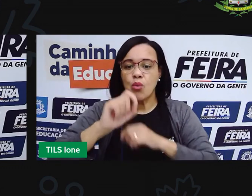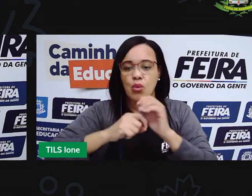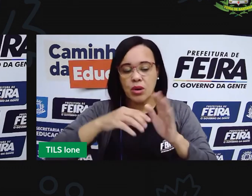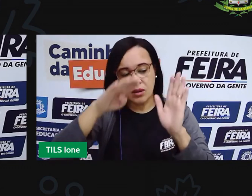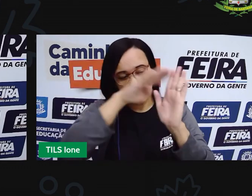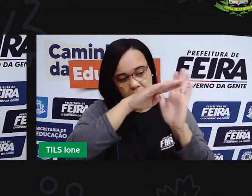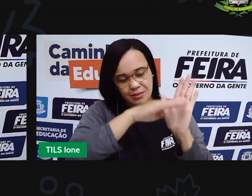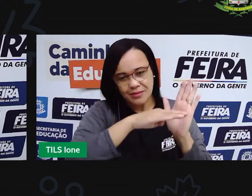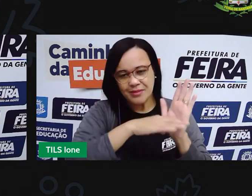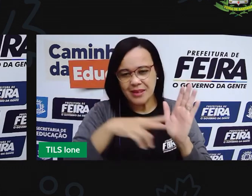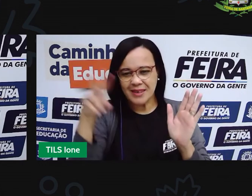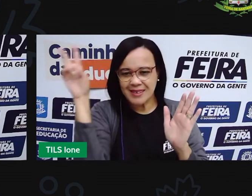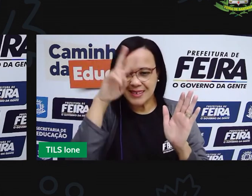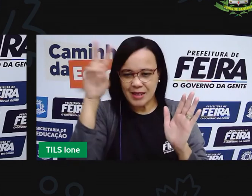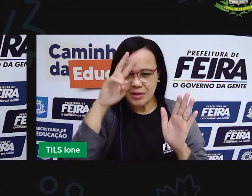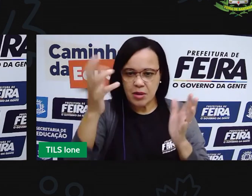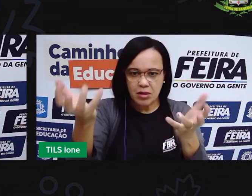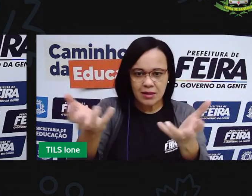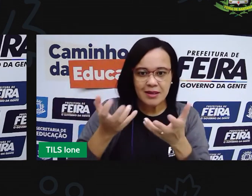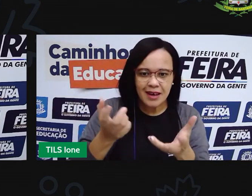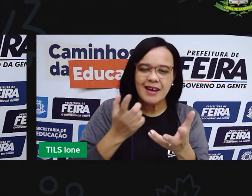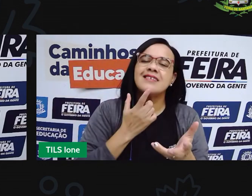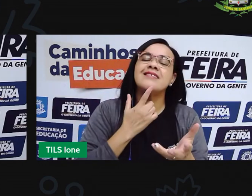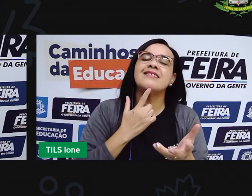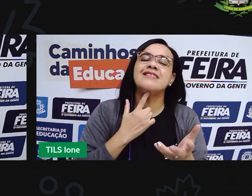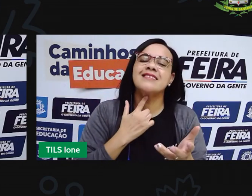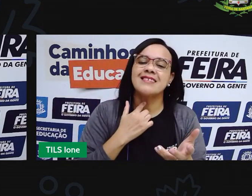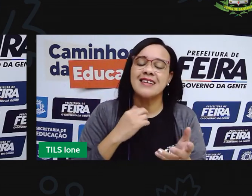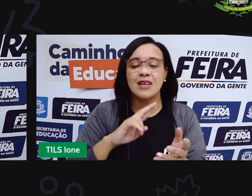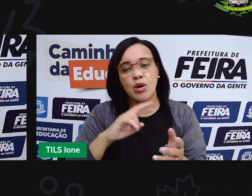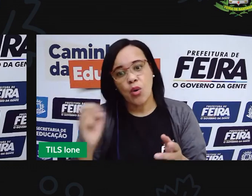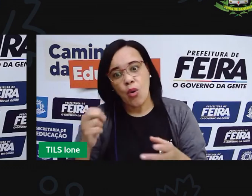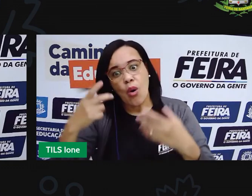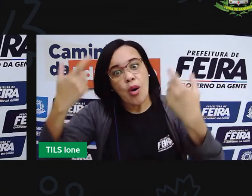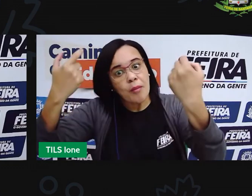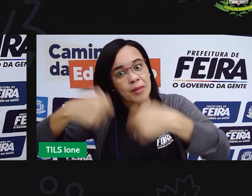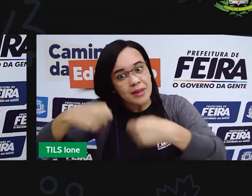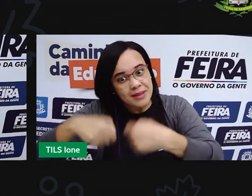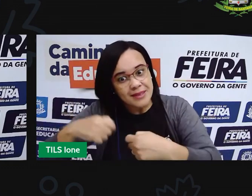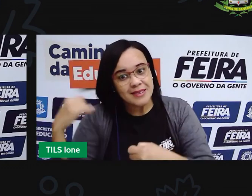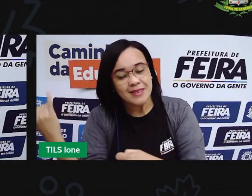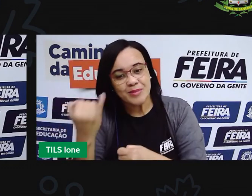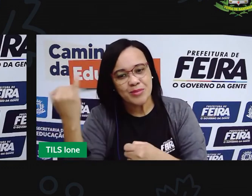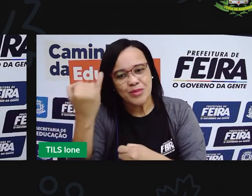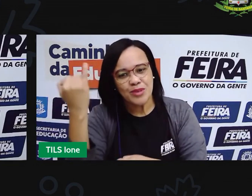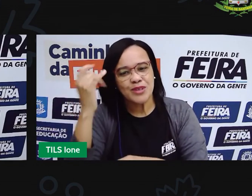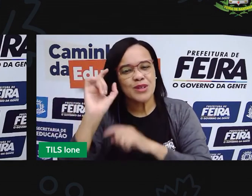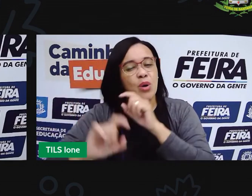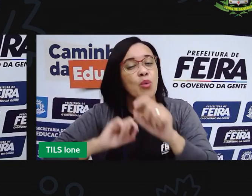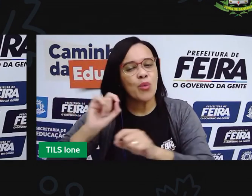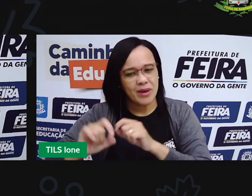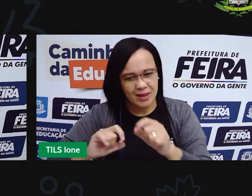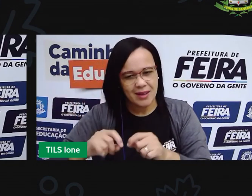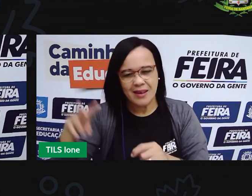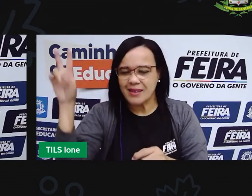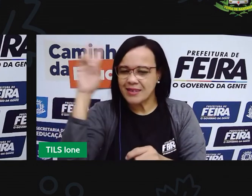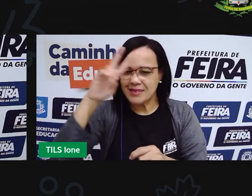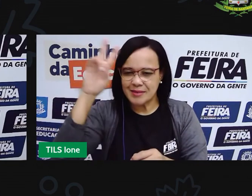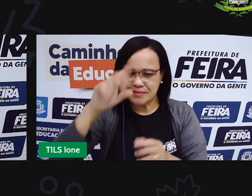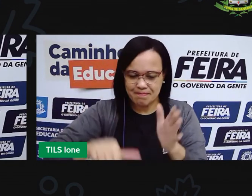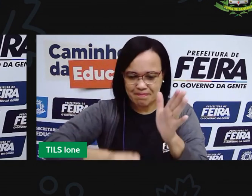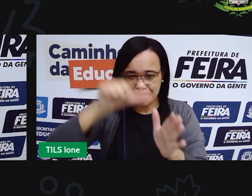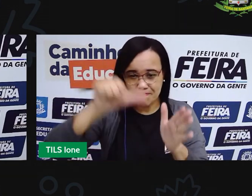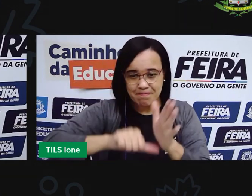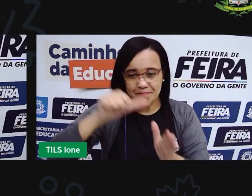eu quero e o que eu preciso. Lembrando que a gente precisa priorizar, né, comprar primeiro